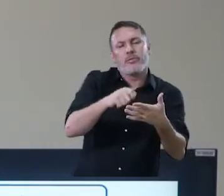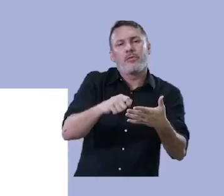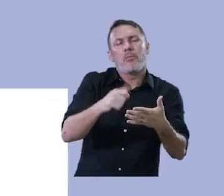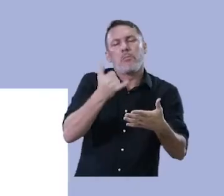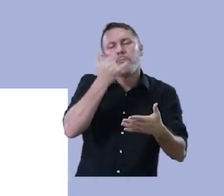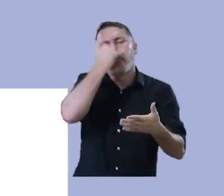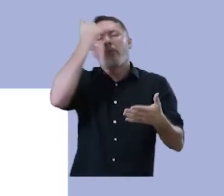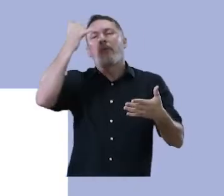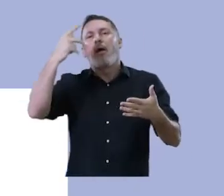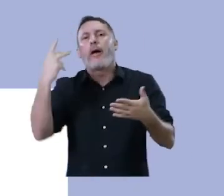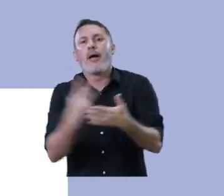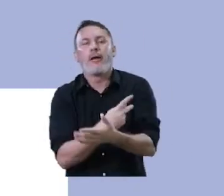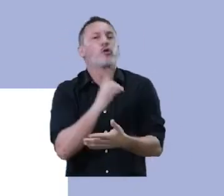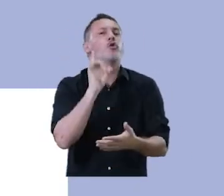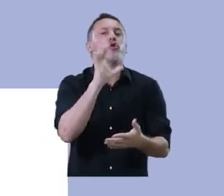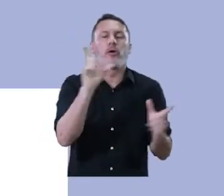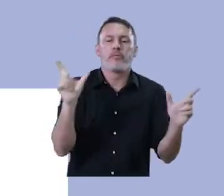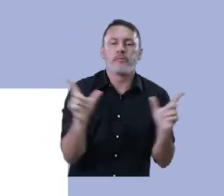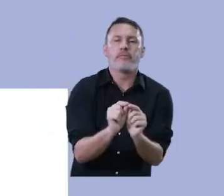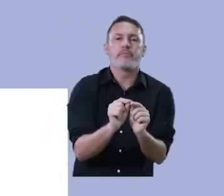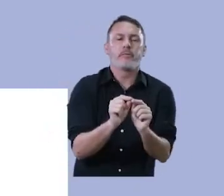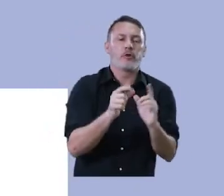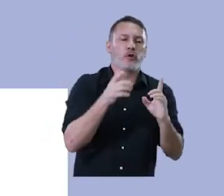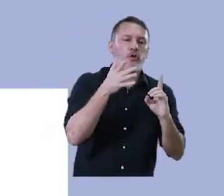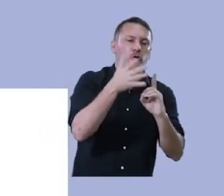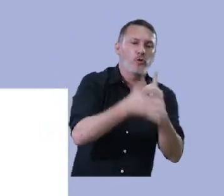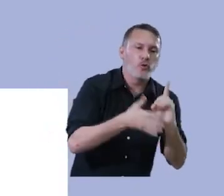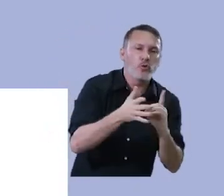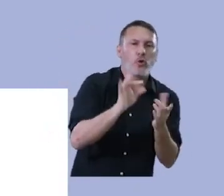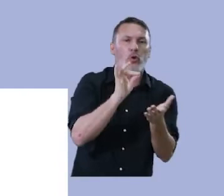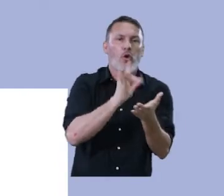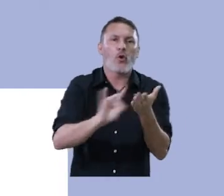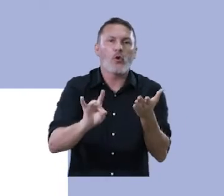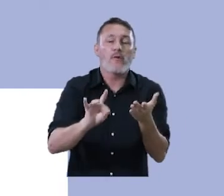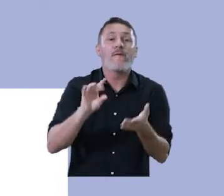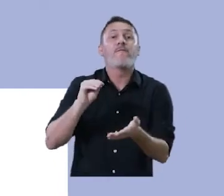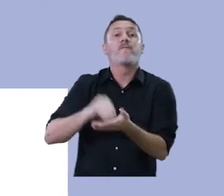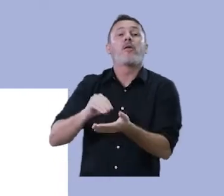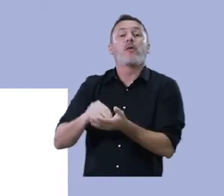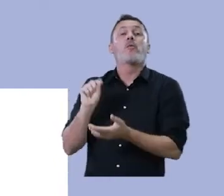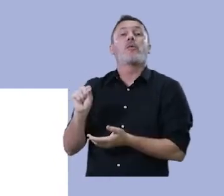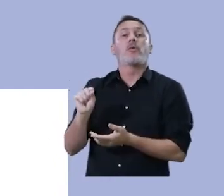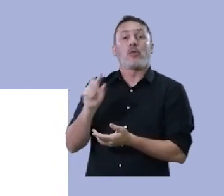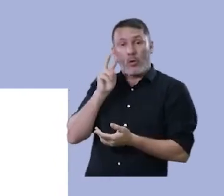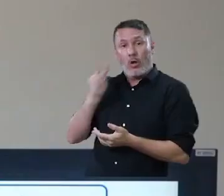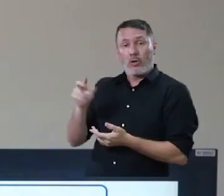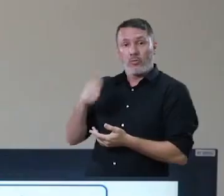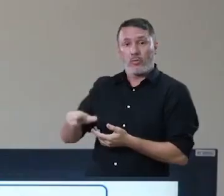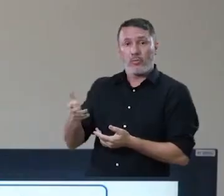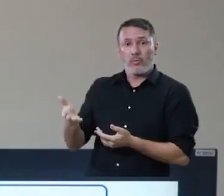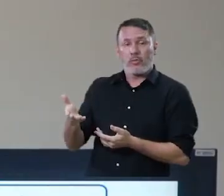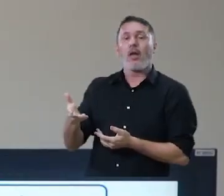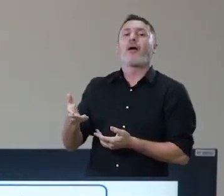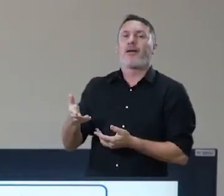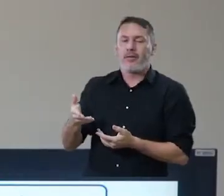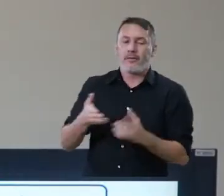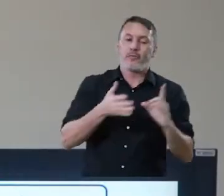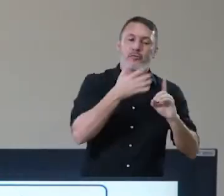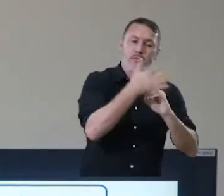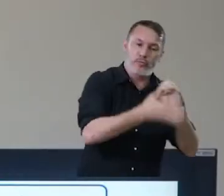pode cometer o equívoco de escrever apenas sobre o discurso de ódio. O que está faltando aí? Olha